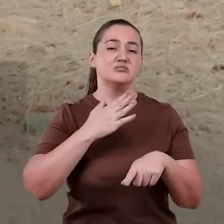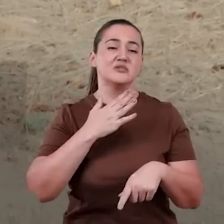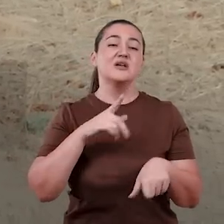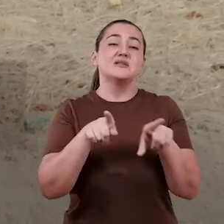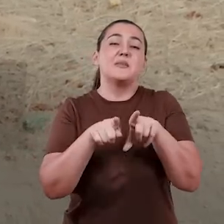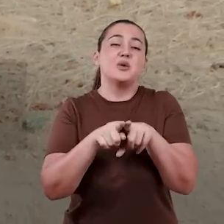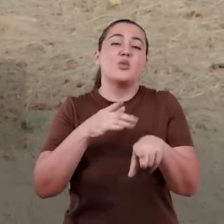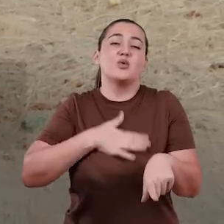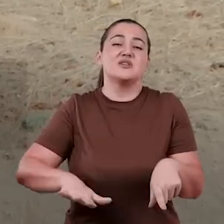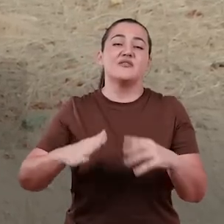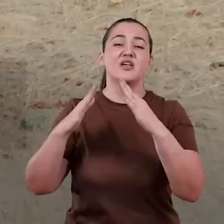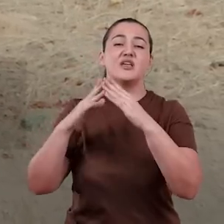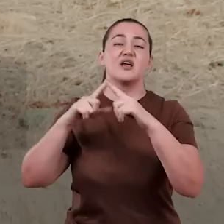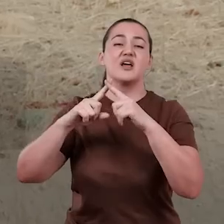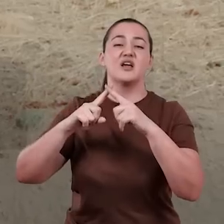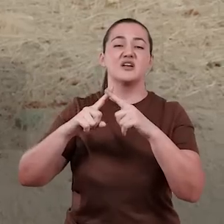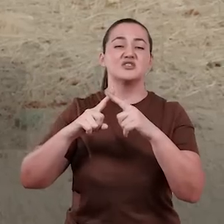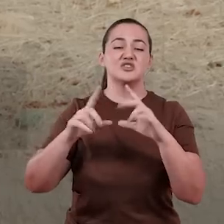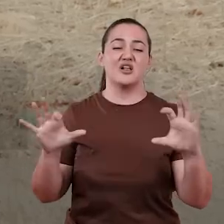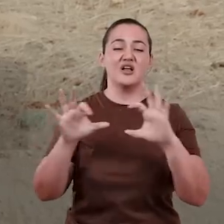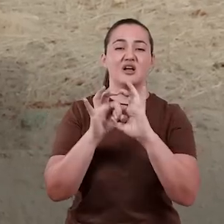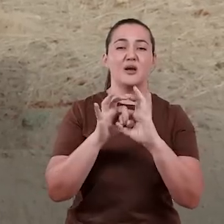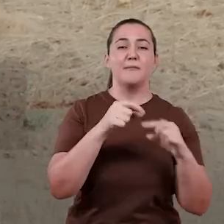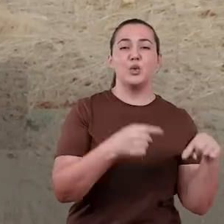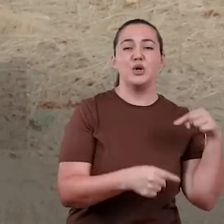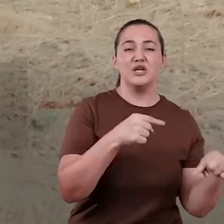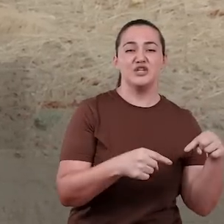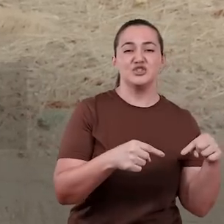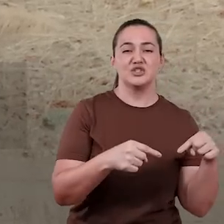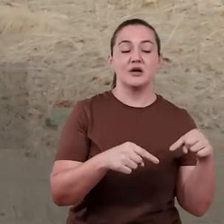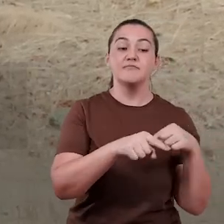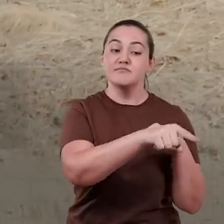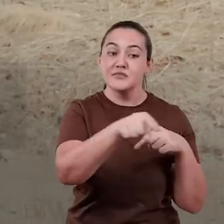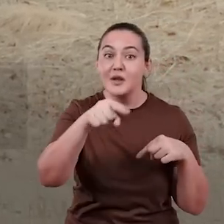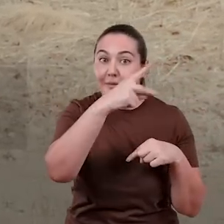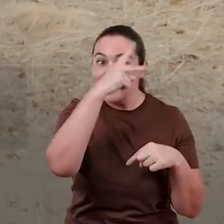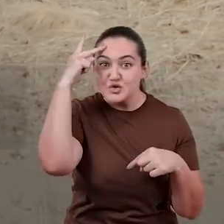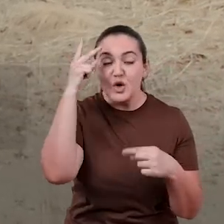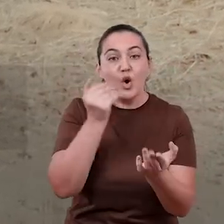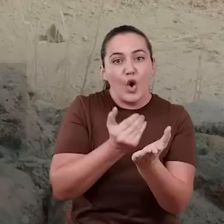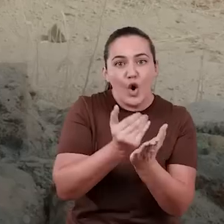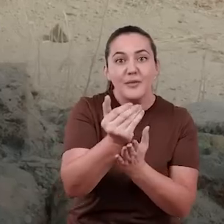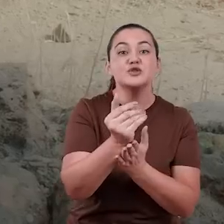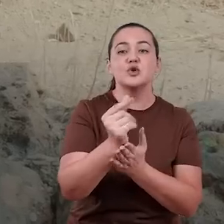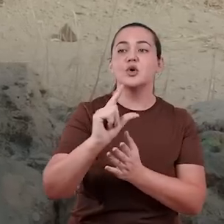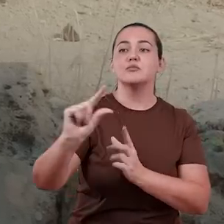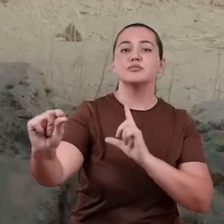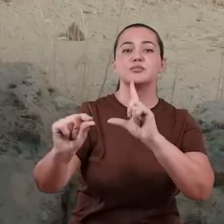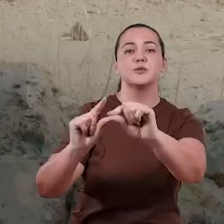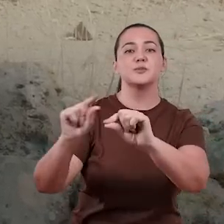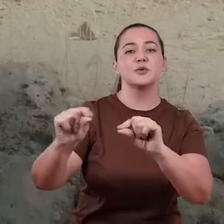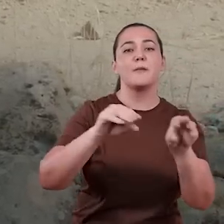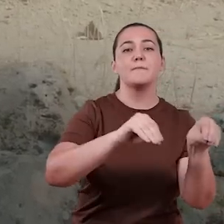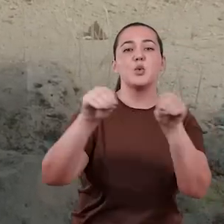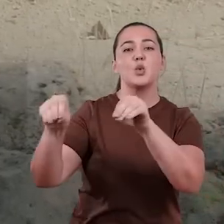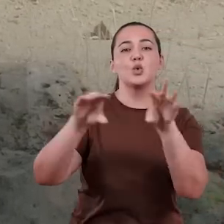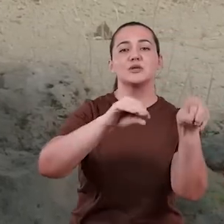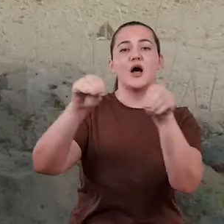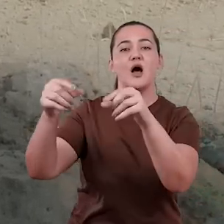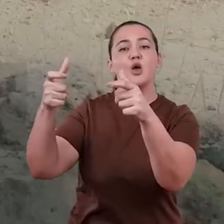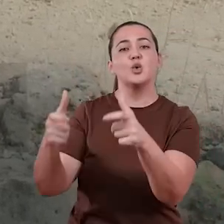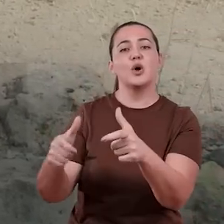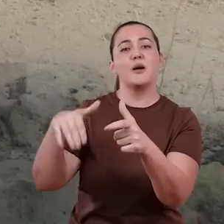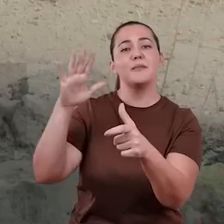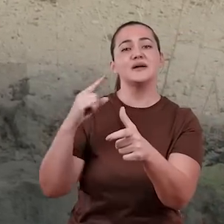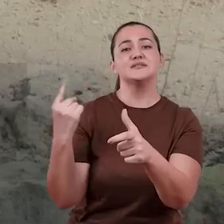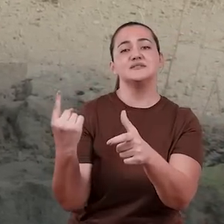da igreja. E muitos começaram a sair das cidades procurando a vida monástica e vinham para lugares como este.